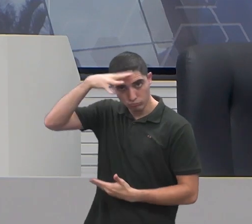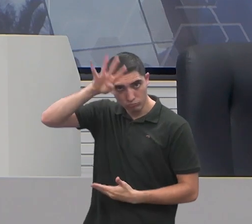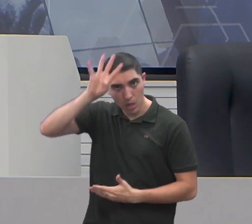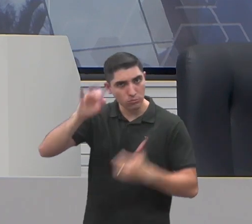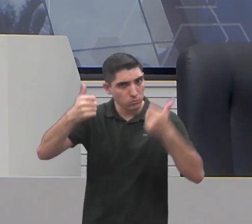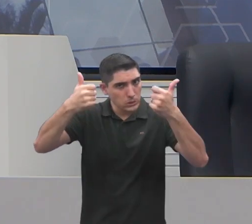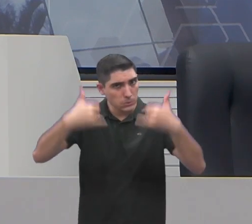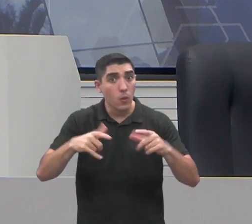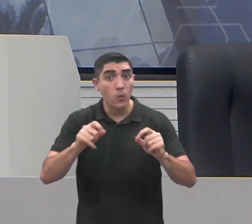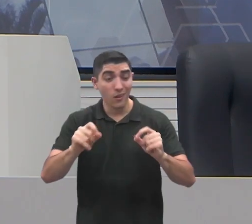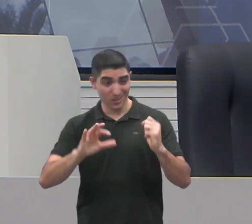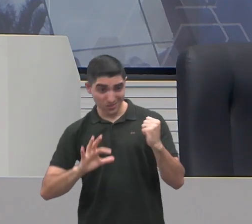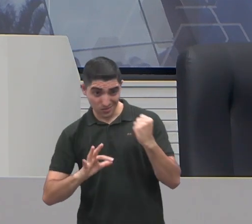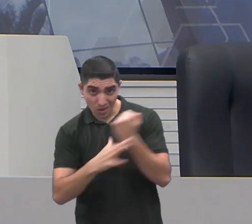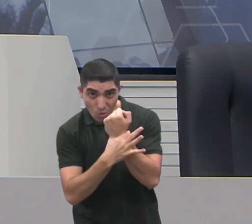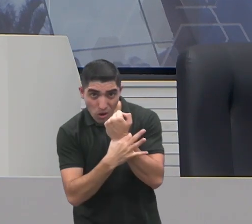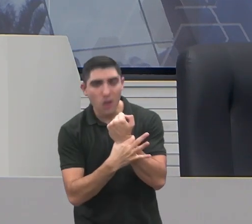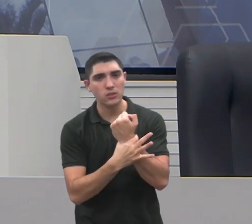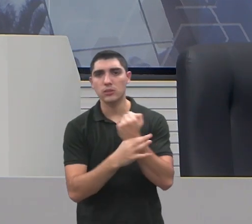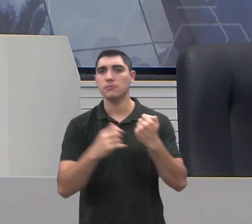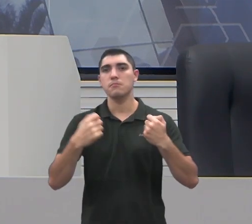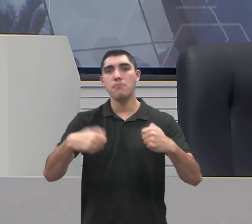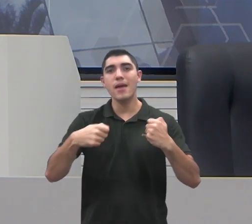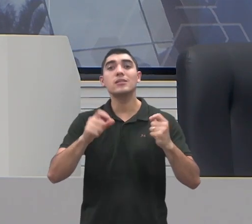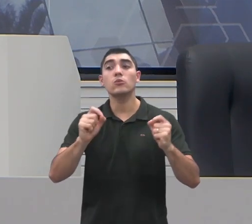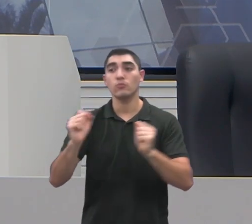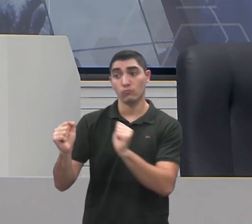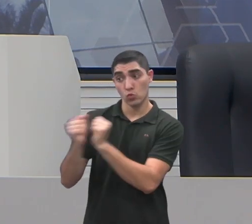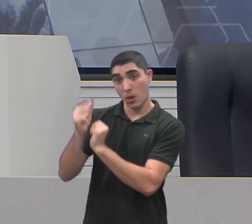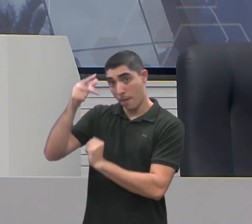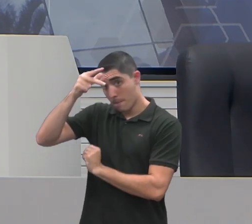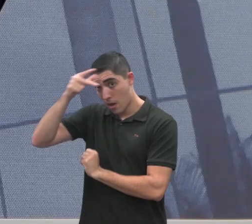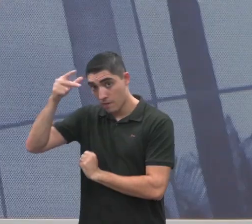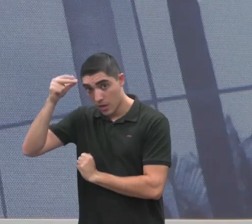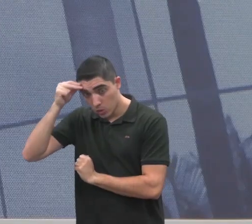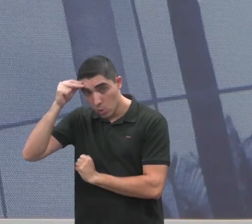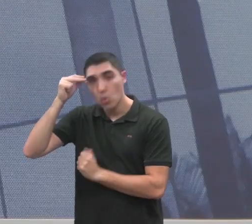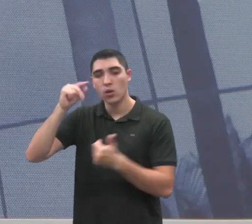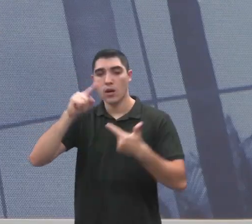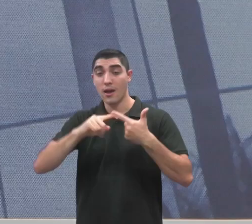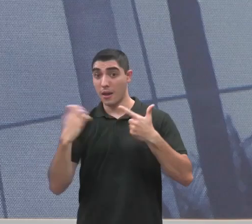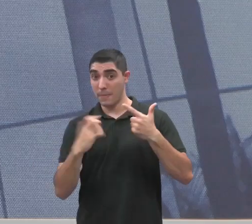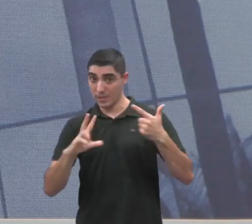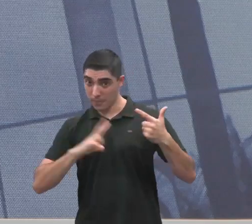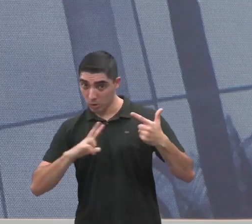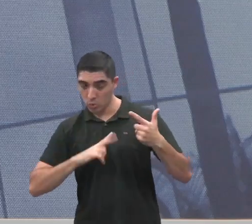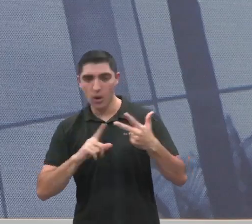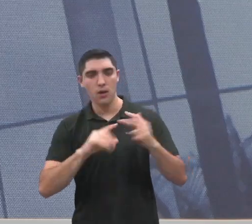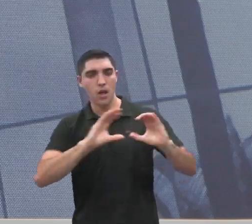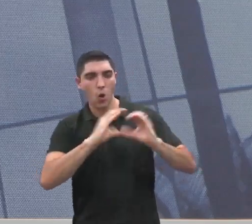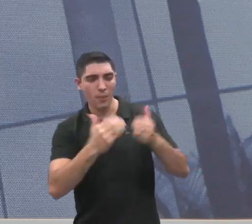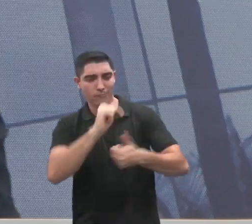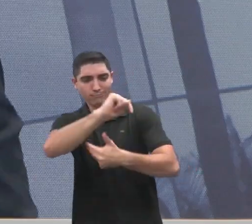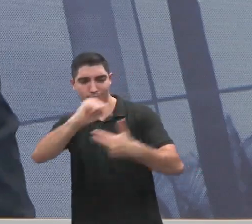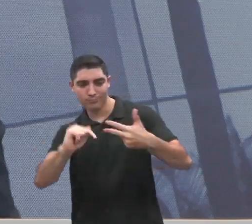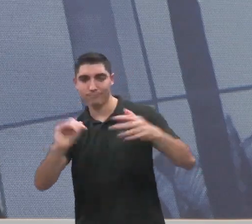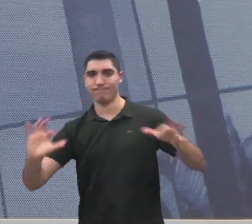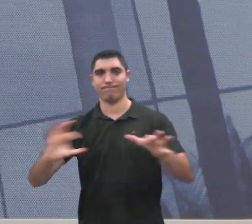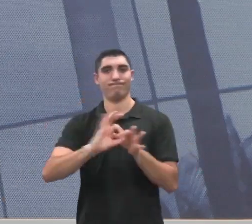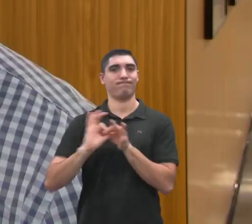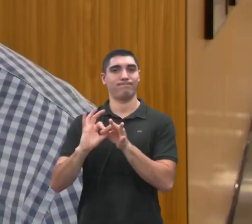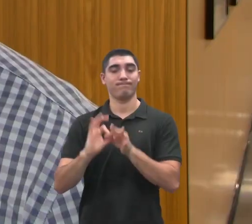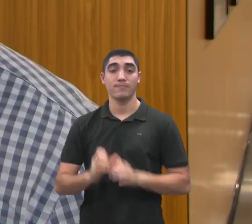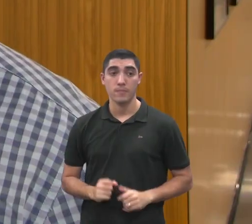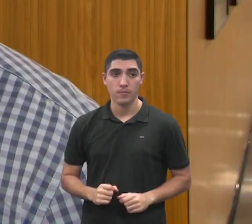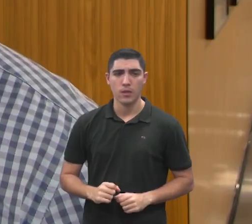vereador Sena também reforça: segurança pública é um trabalho conjunto, poder público, iniciativa privada e